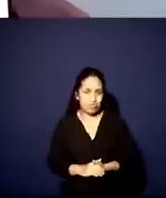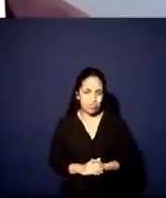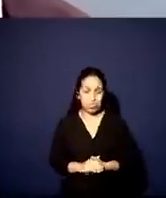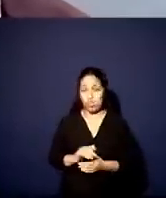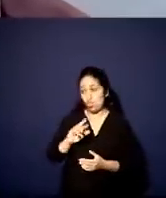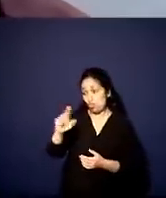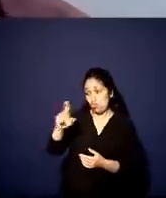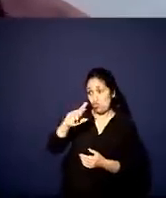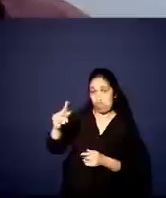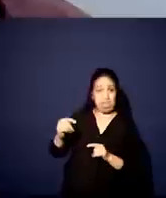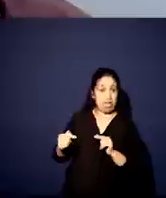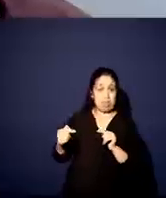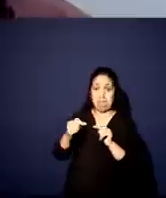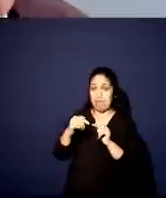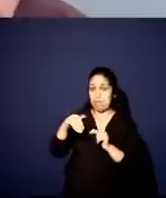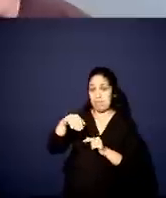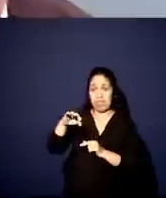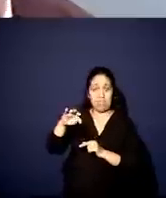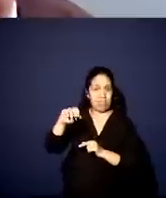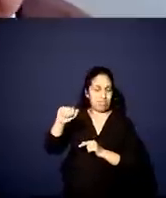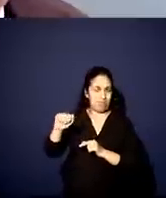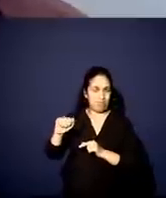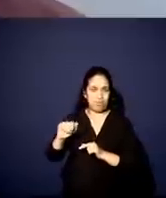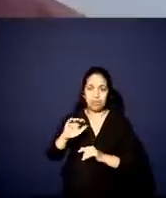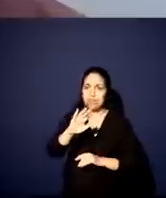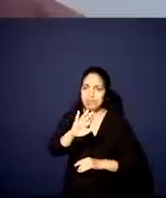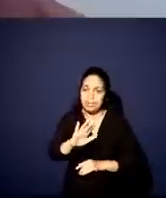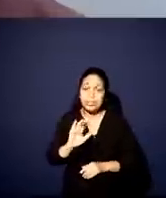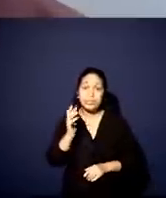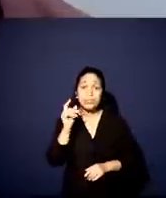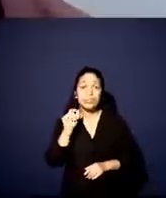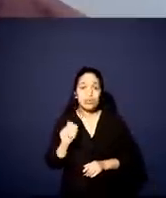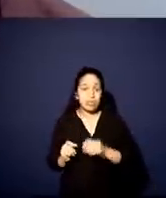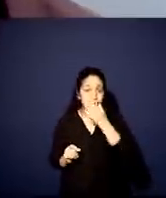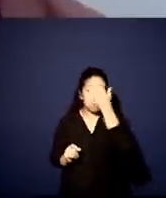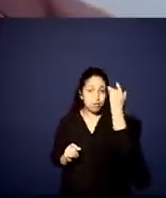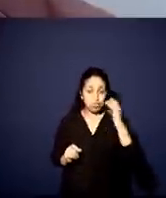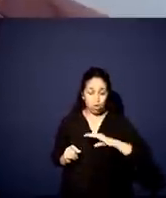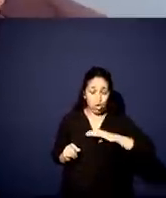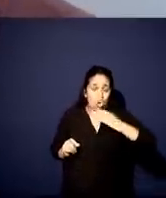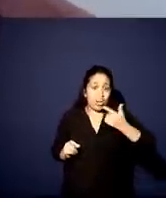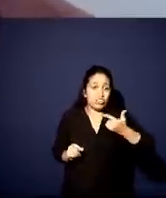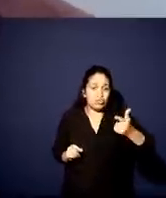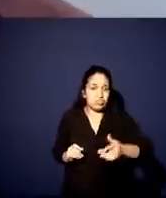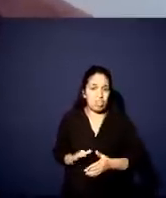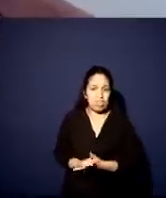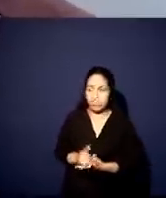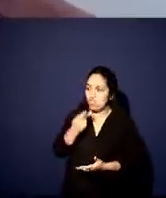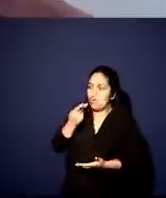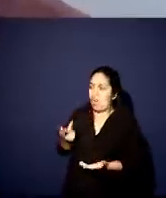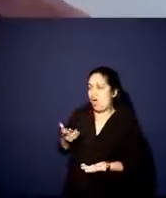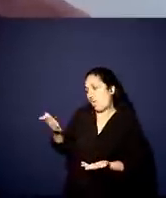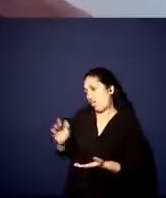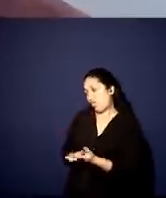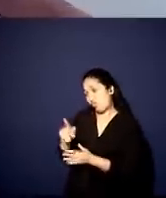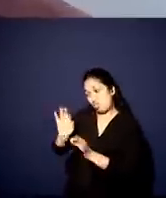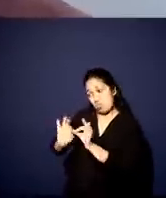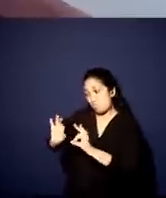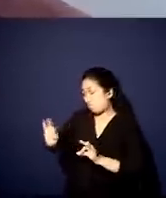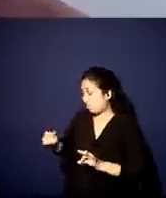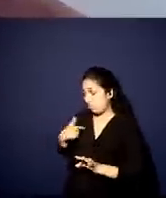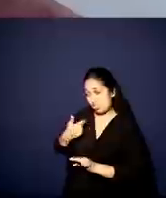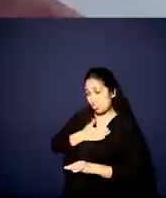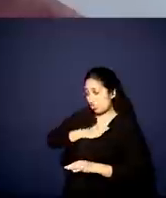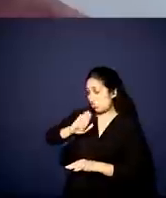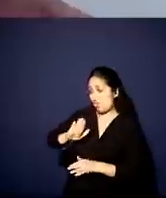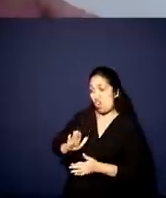a meta de inflação. Mas as pessoas não têm coragem de chegar para o ministro e dizer: ó, ministro, o seu plano não é o plano que a gente